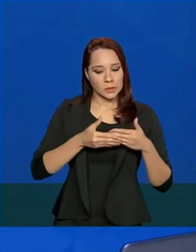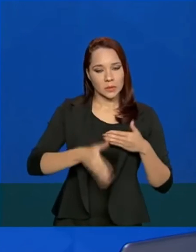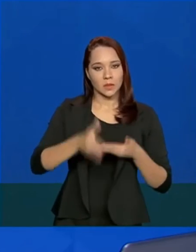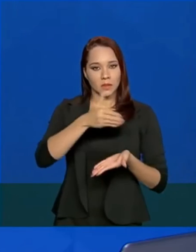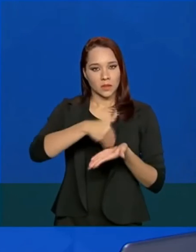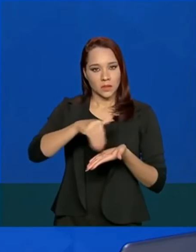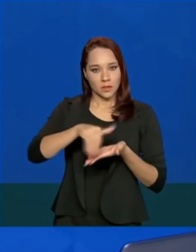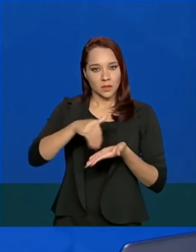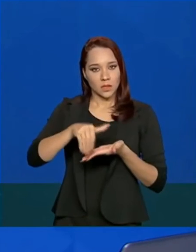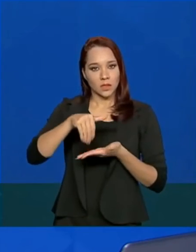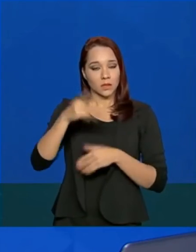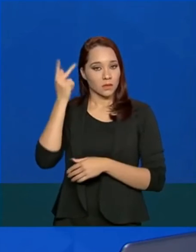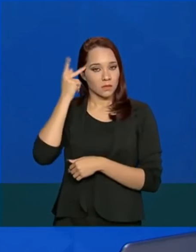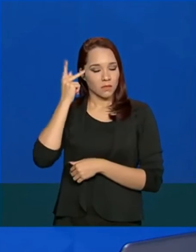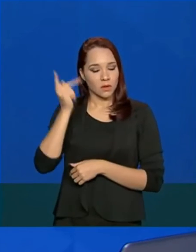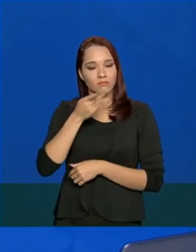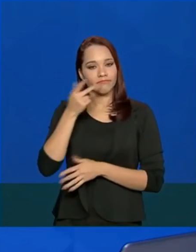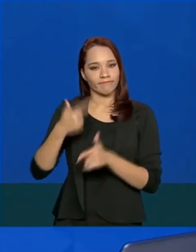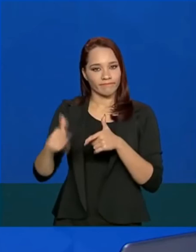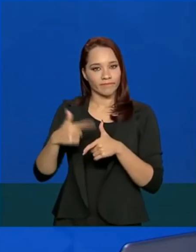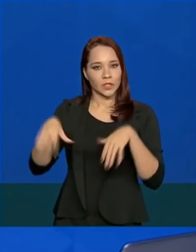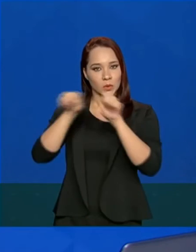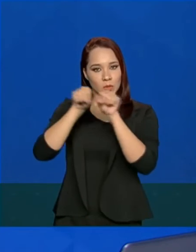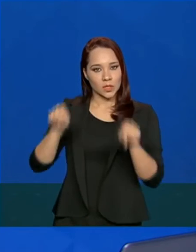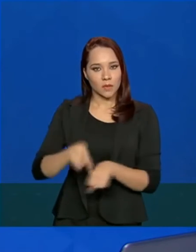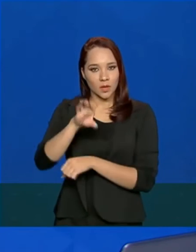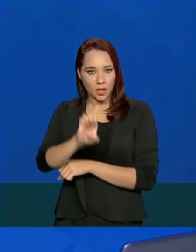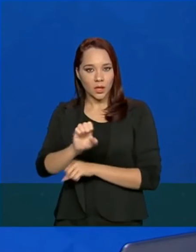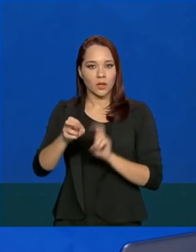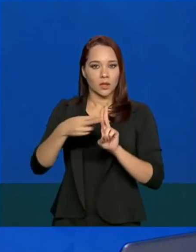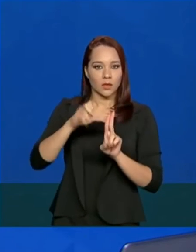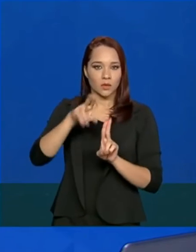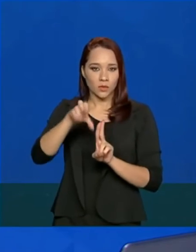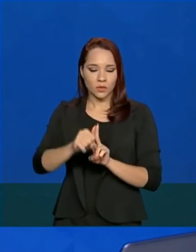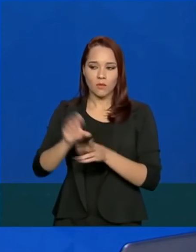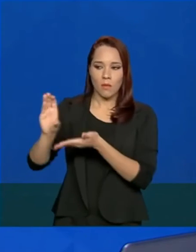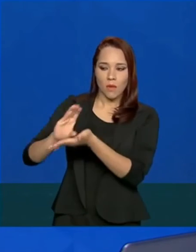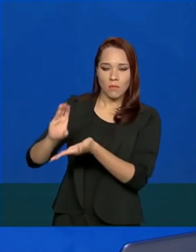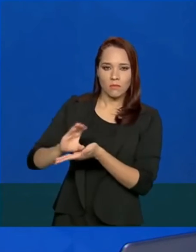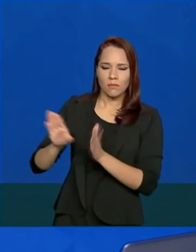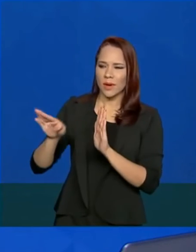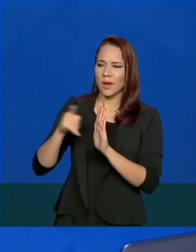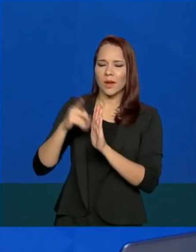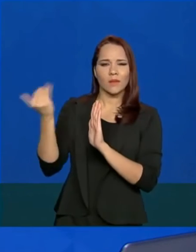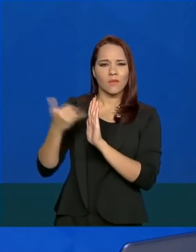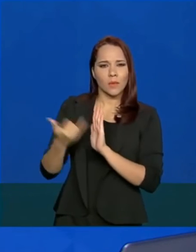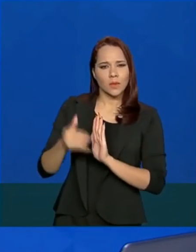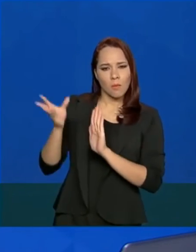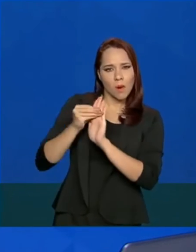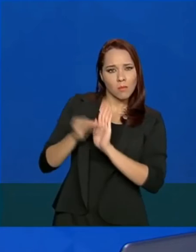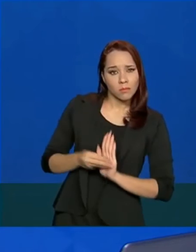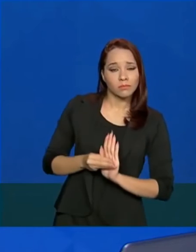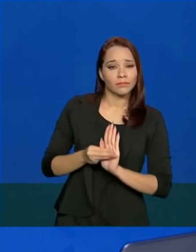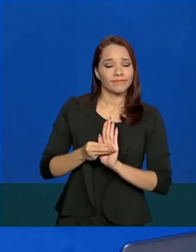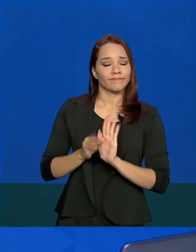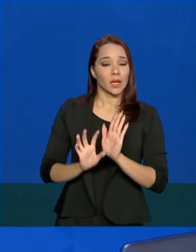Saúde de São Paulo relatou problemas no sistema ESUS para a coleta de dados de casos confirmados de coronavírus.